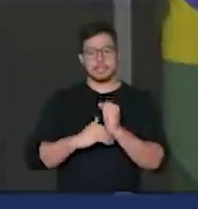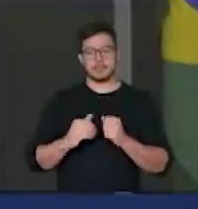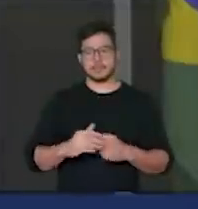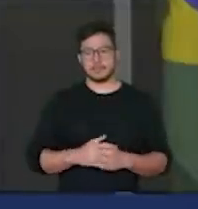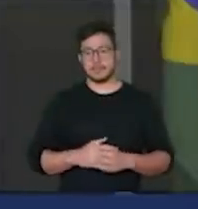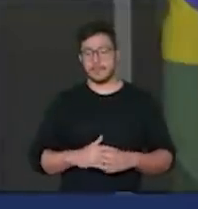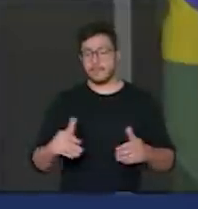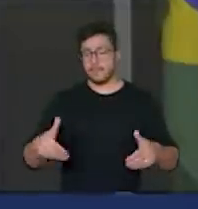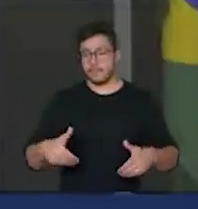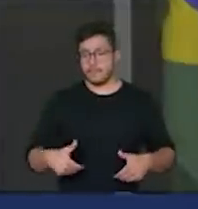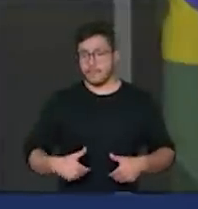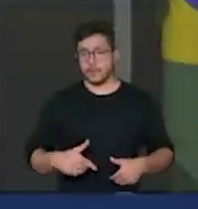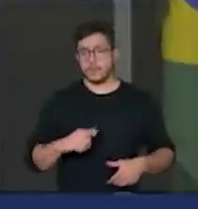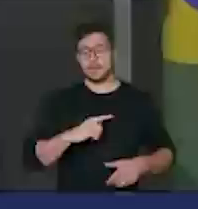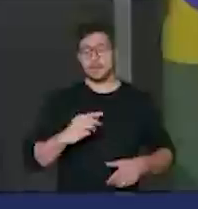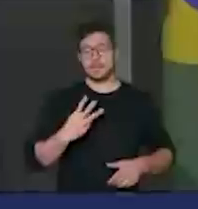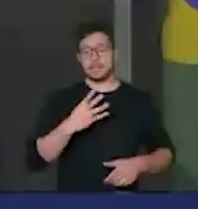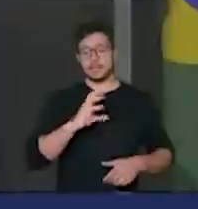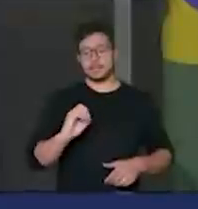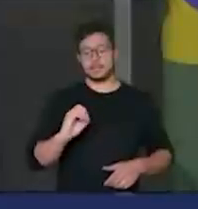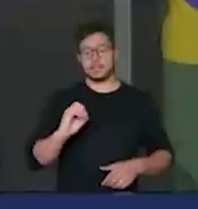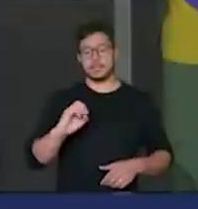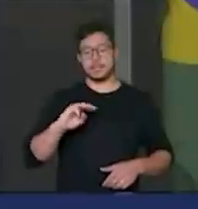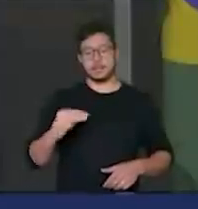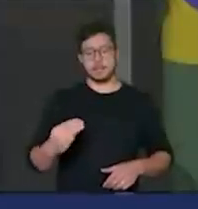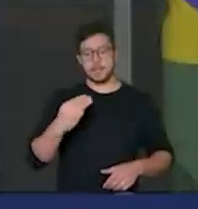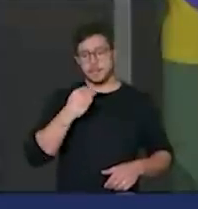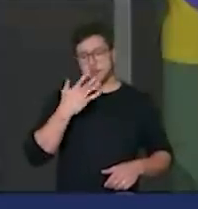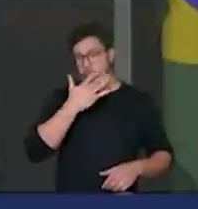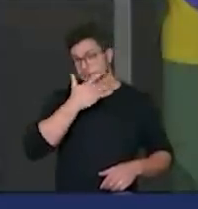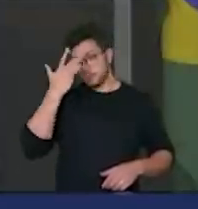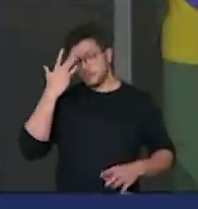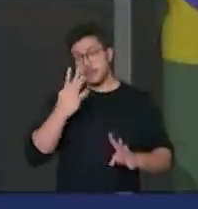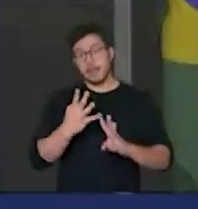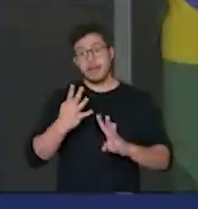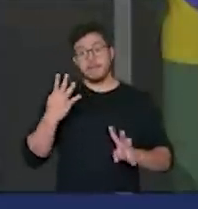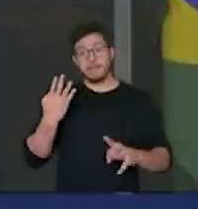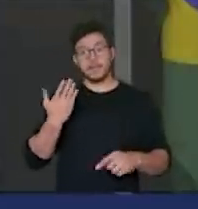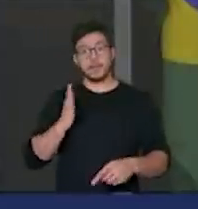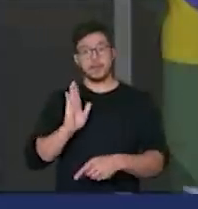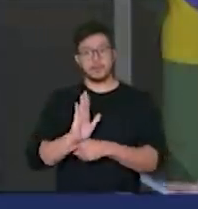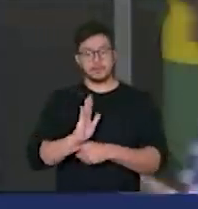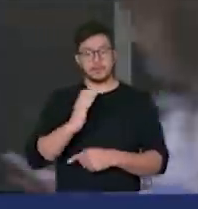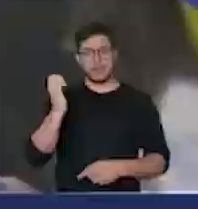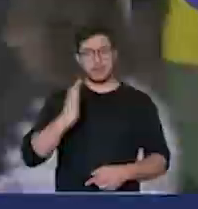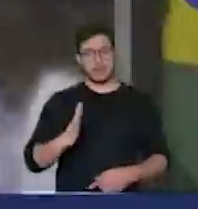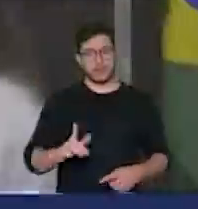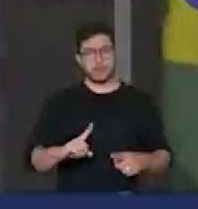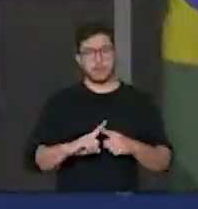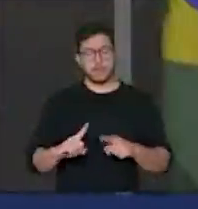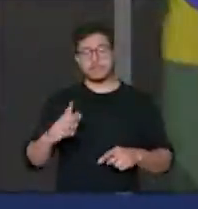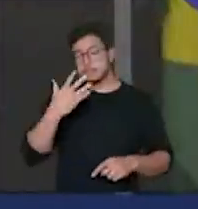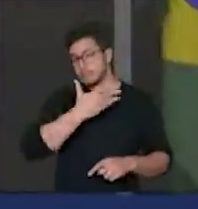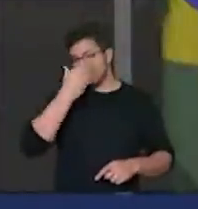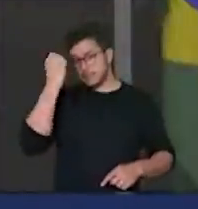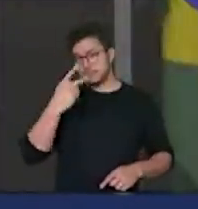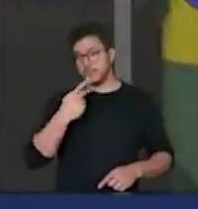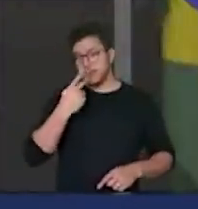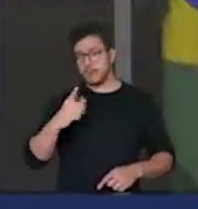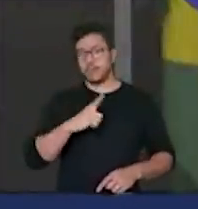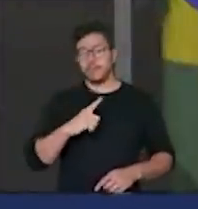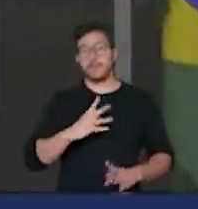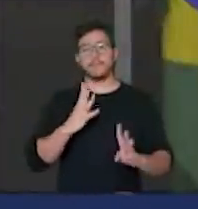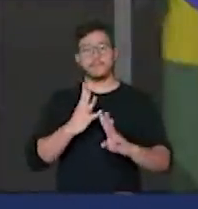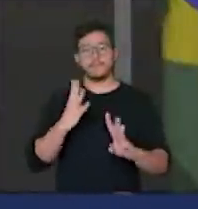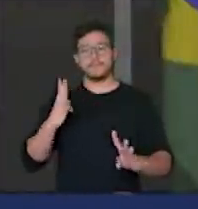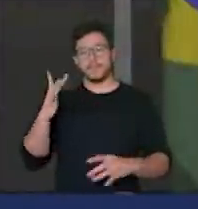30 milhões de brasileiros. A fila do Auxílio Brasil, porque falam muito sobre a concessão do auxílio, mas falam pouco sobre a